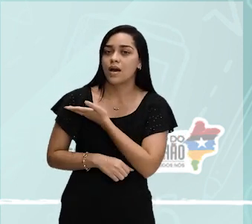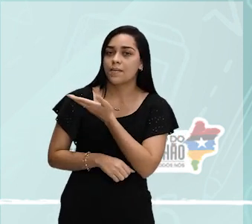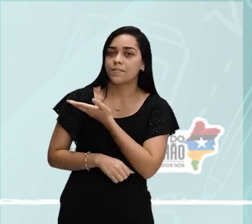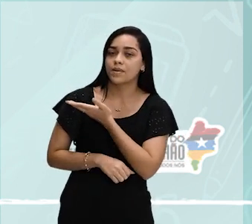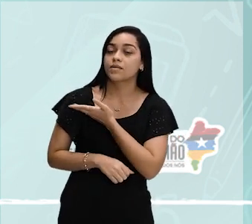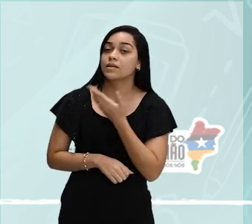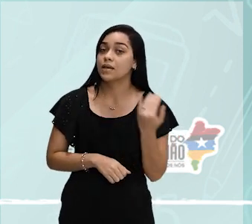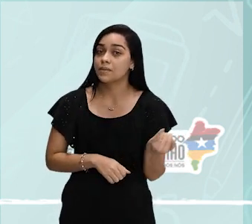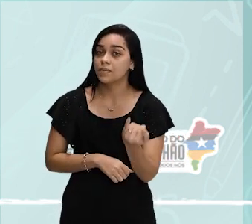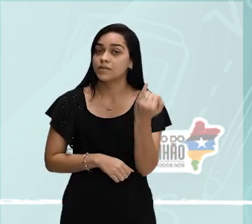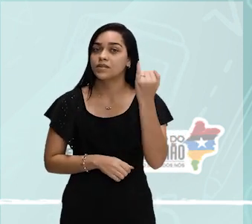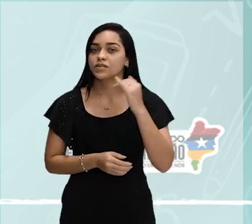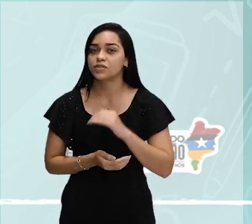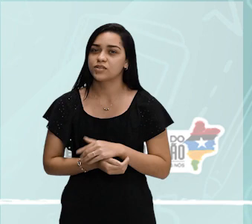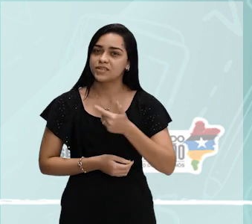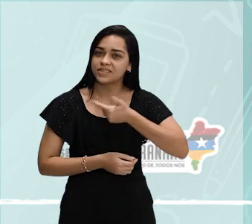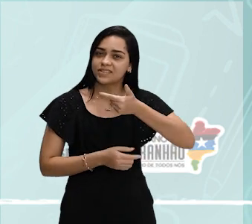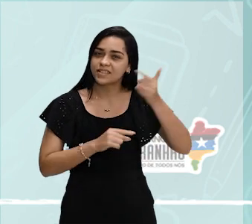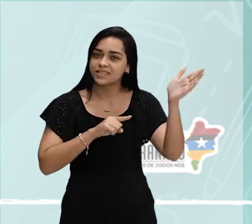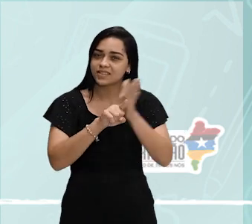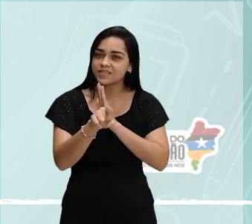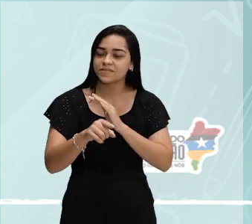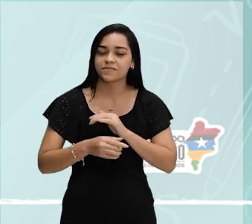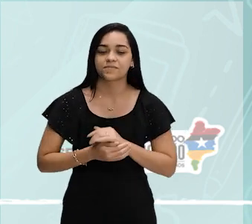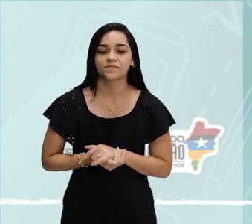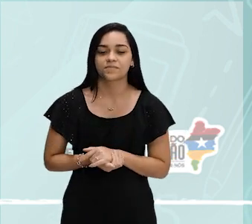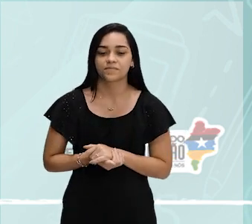É importante. Próxima questão.